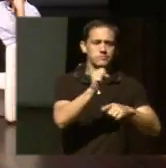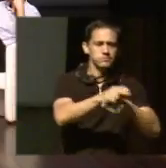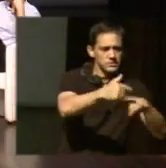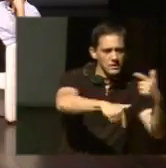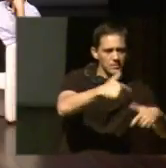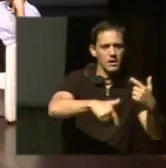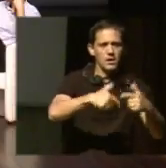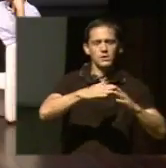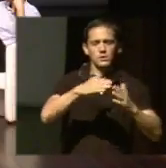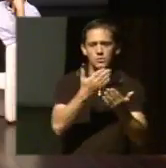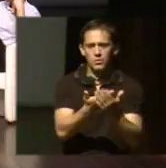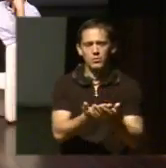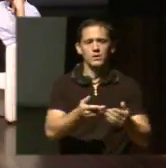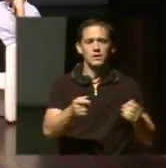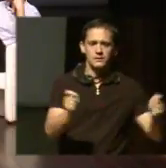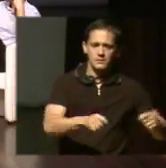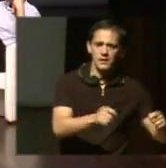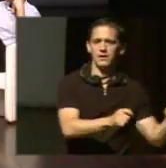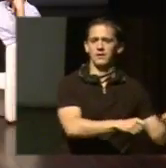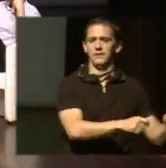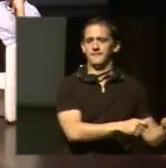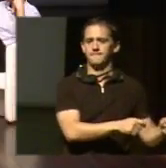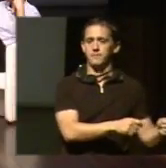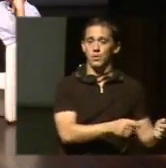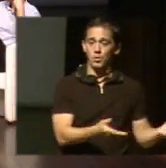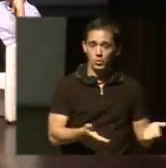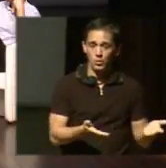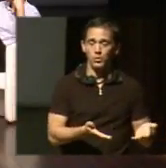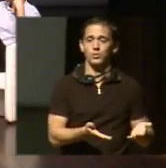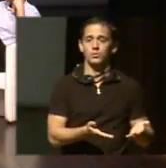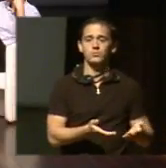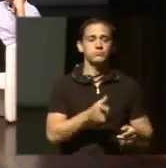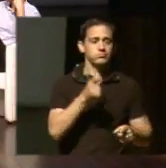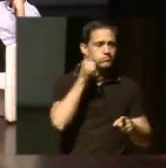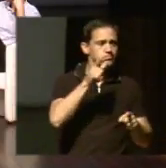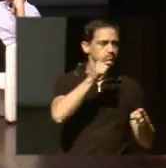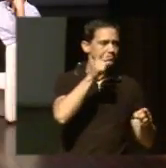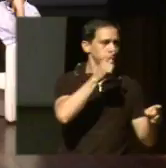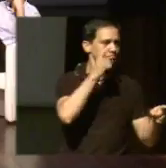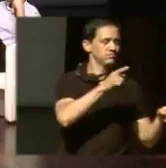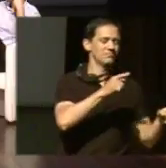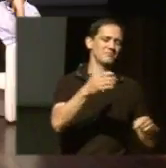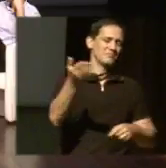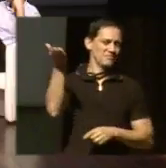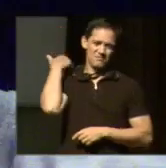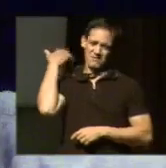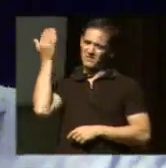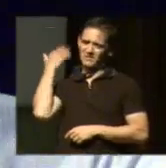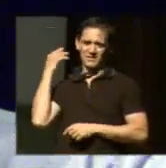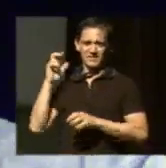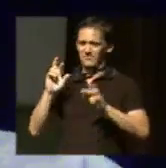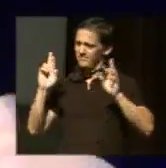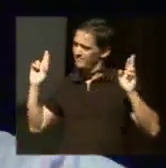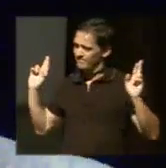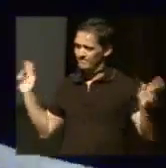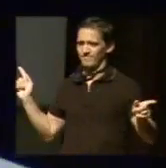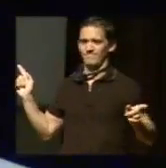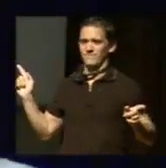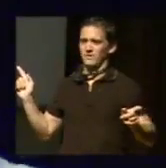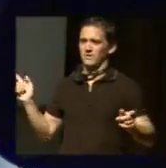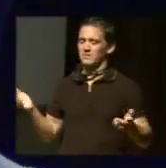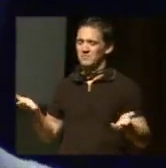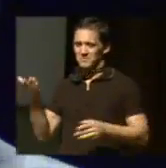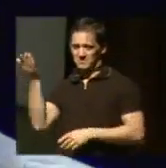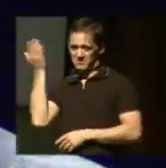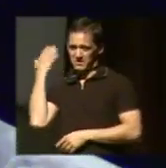procurar estudar, porque hoje as condições de vida estão maiores do que antigamente. Para nós, para os meus